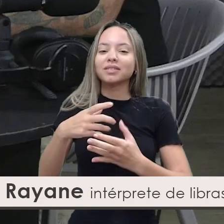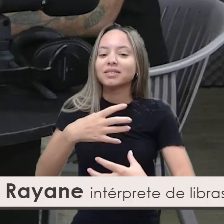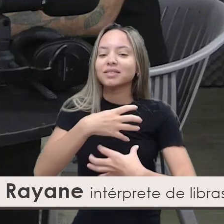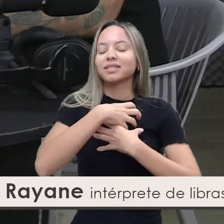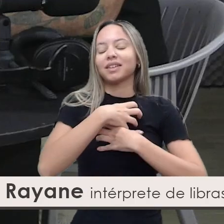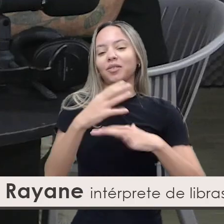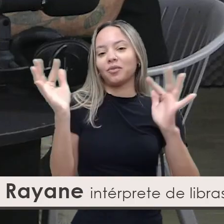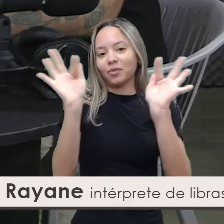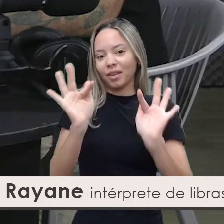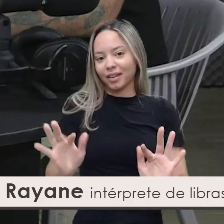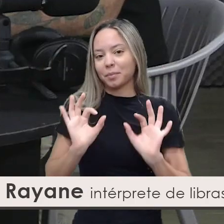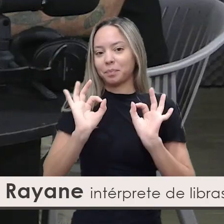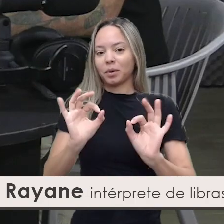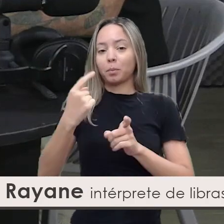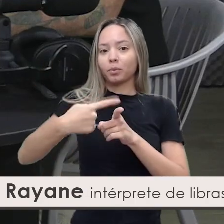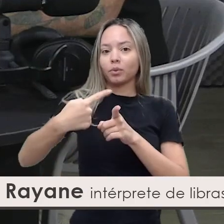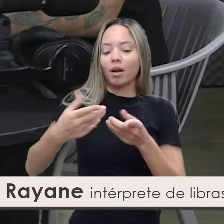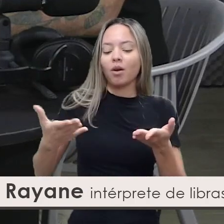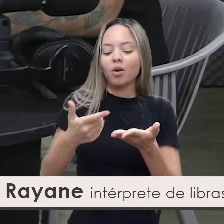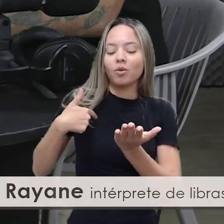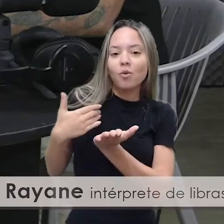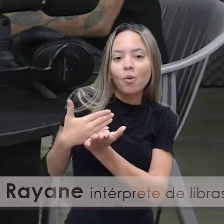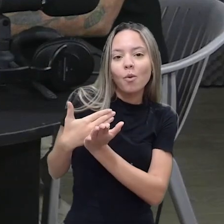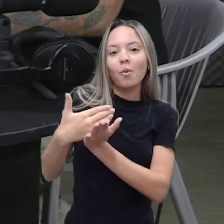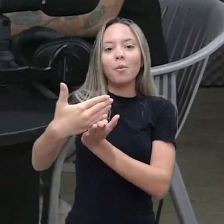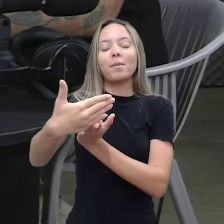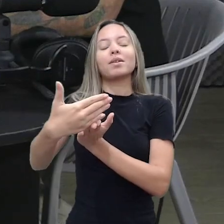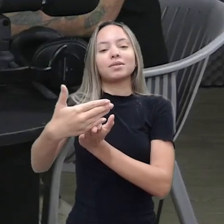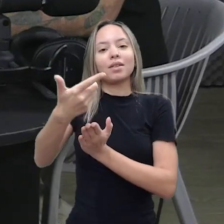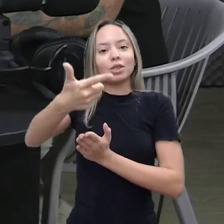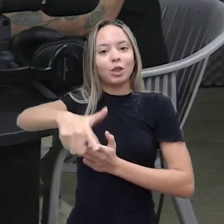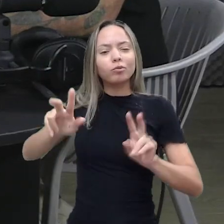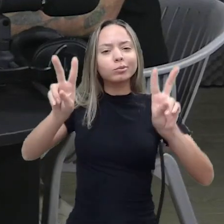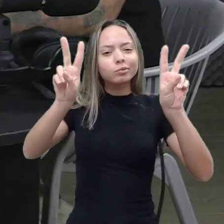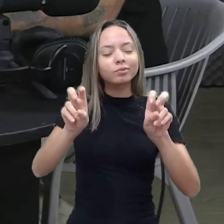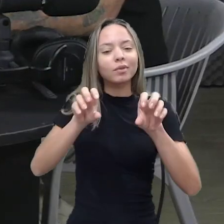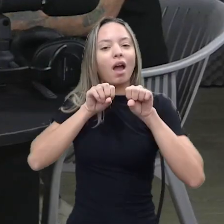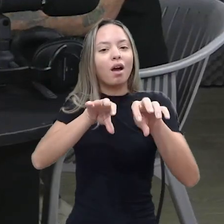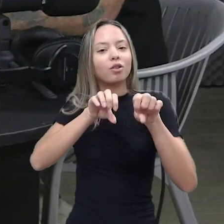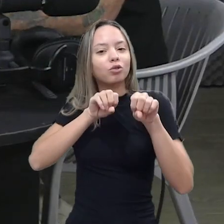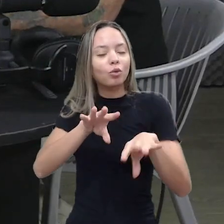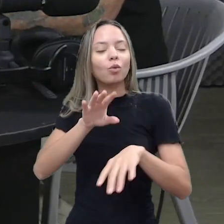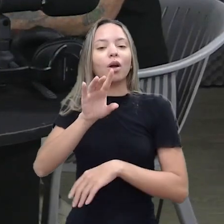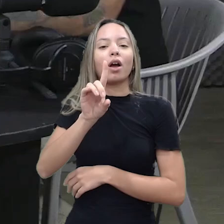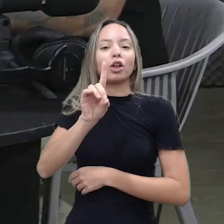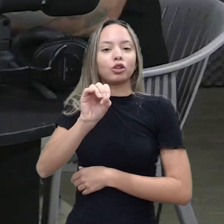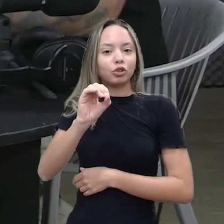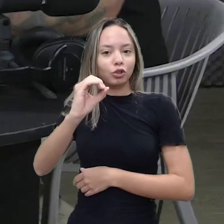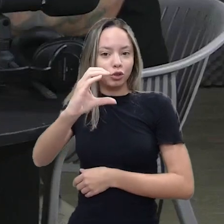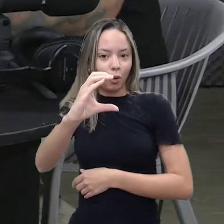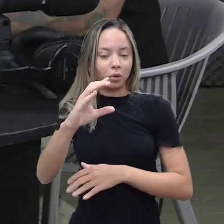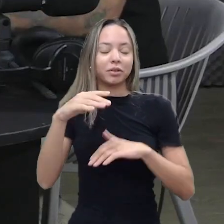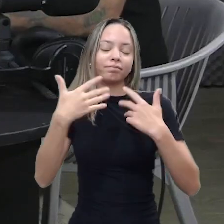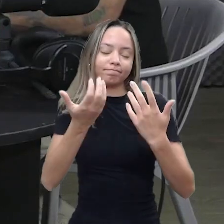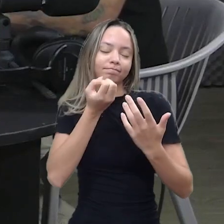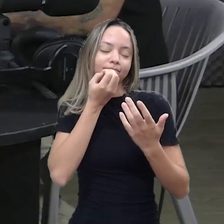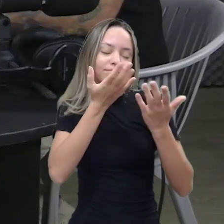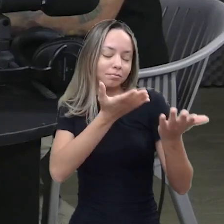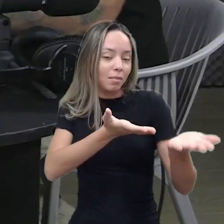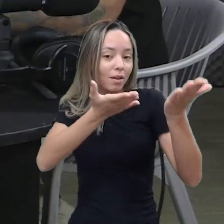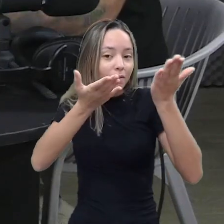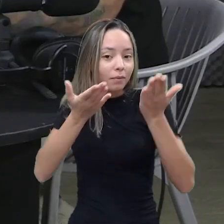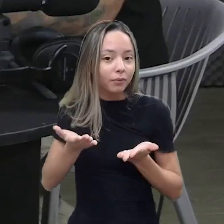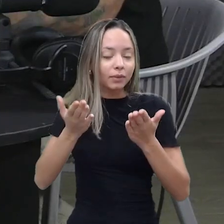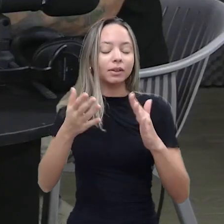aí, né, iniciando um novo ciclo do Educadoc e fica aqui à disposição. Que joia, seja bem-vinda. Mas falando sobre você, Cláudia,